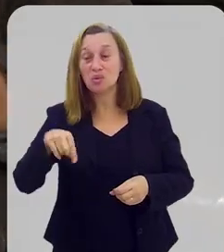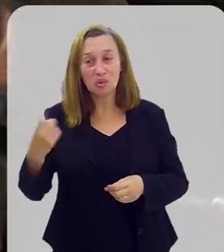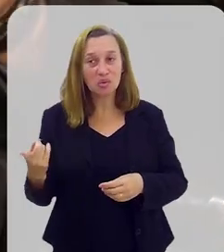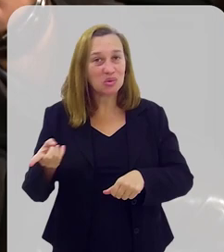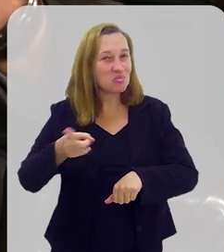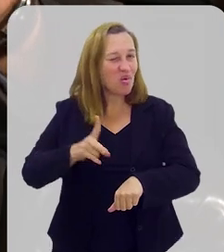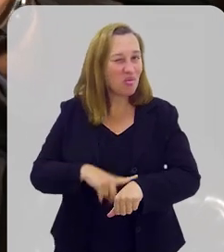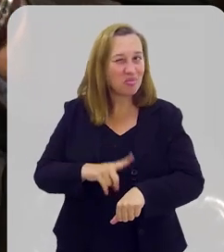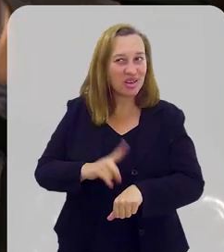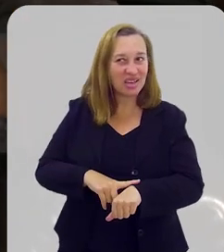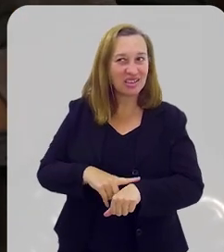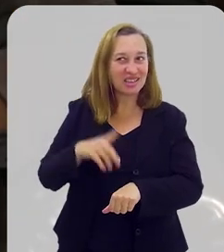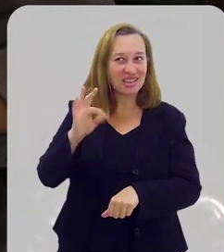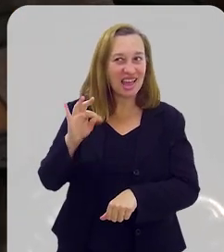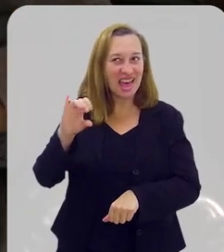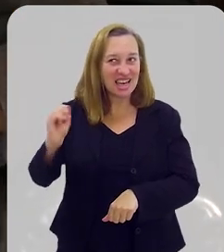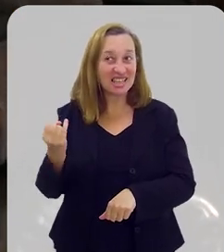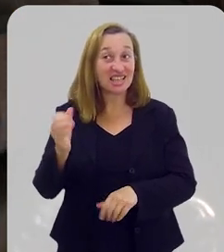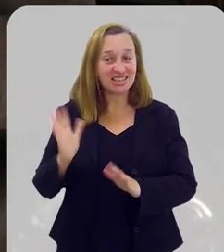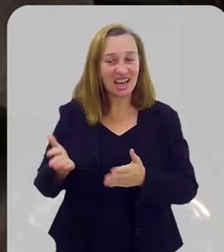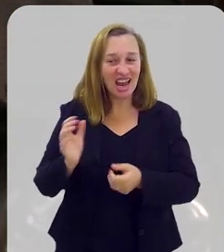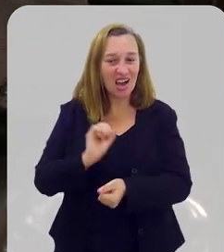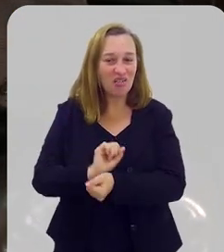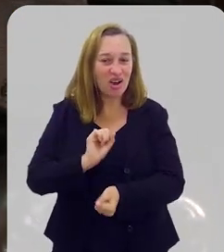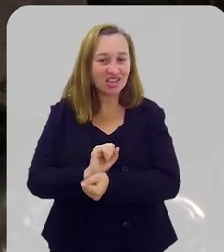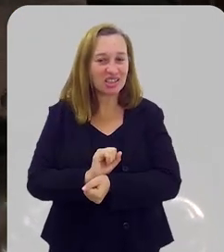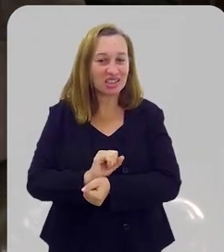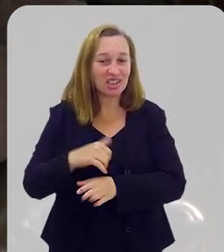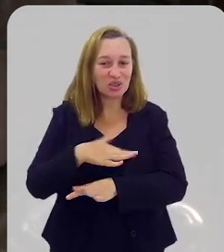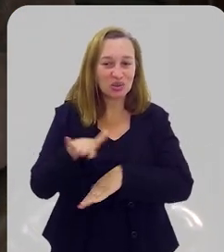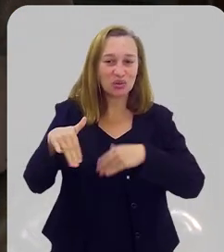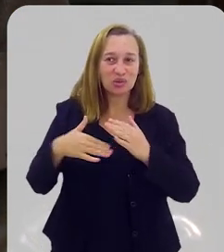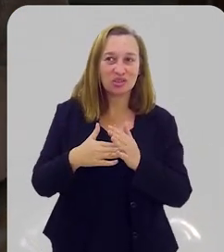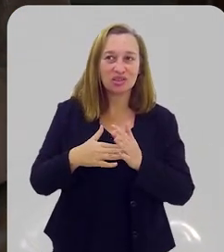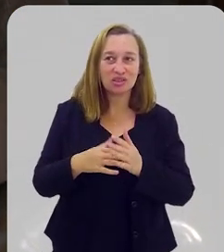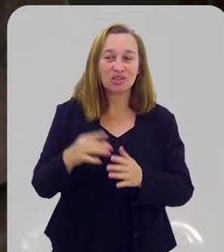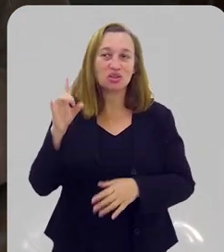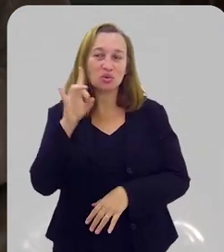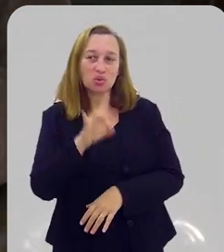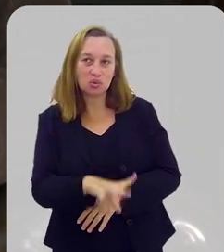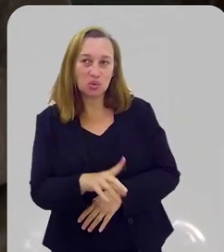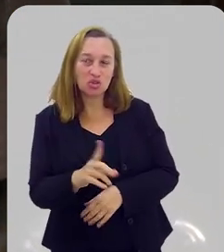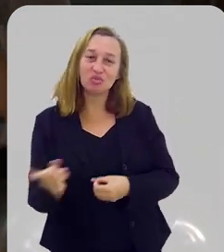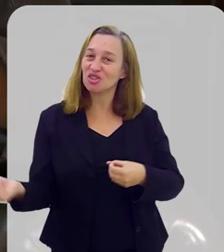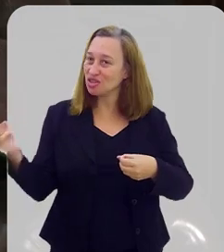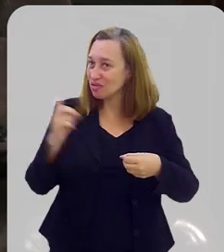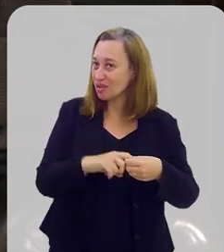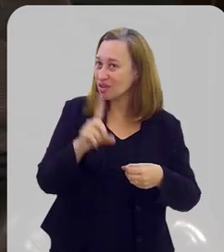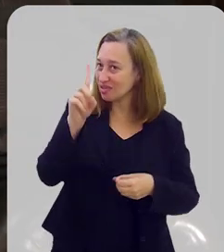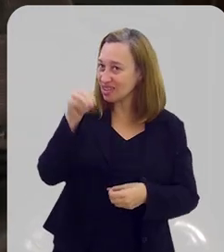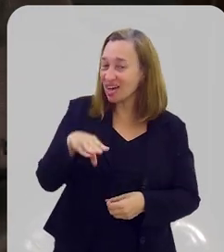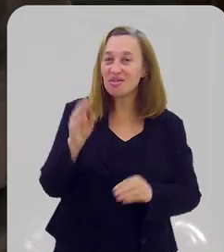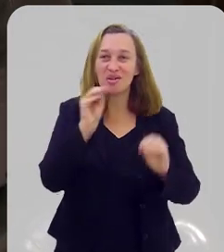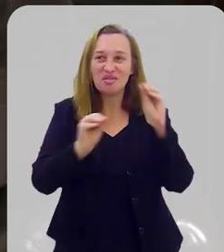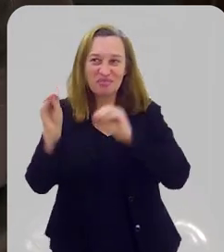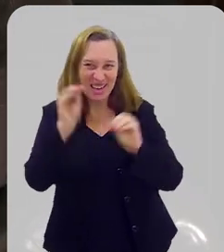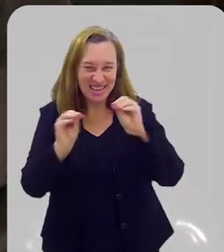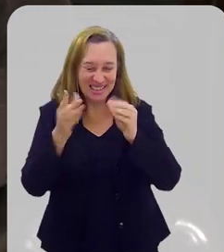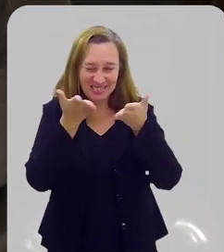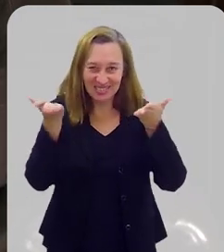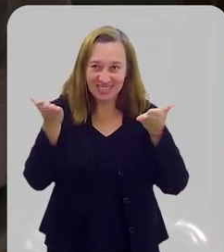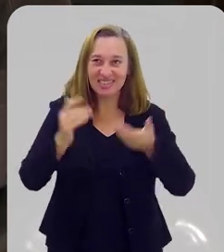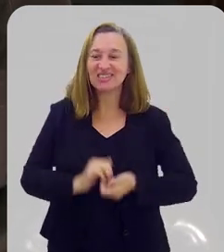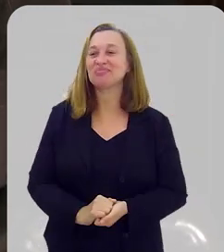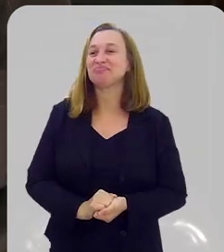agora no outro quadro Revelação taisinha já tá lá chacoalhando a galera e no último bloco A gente volta com Dan